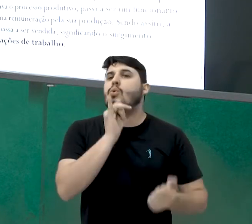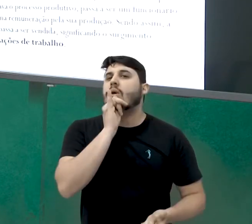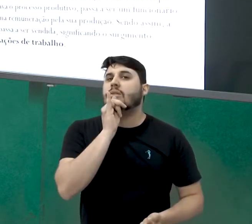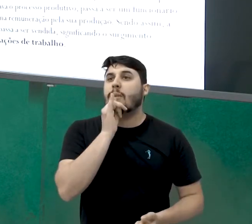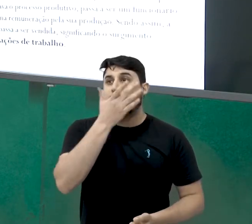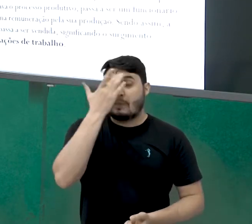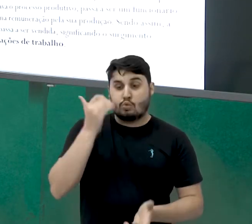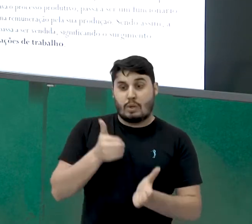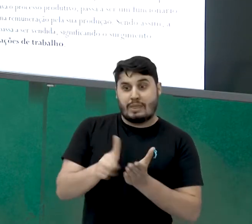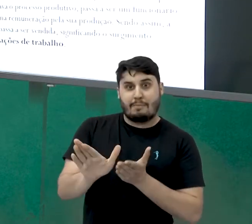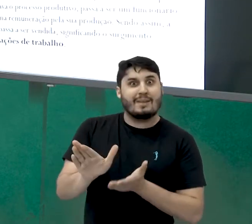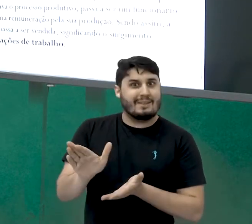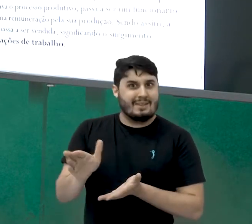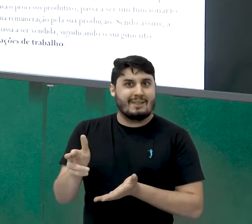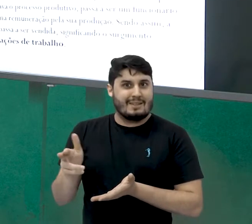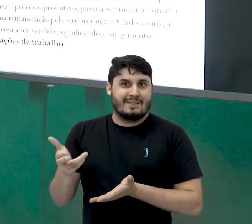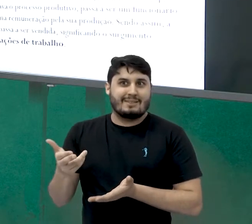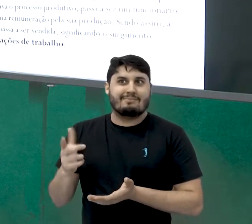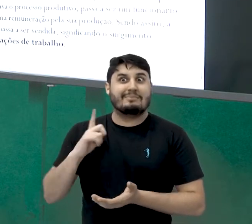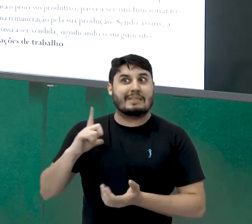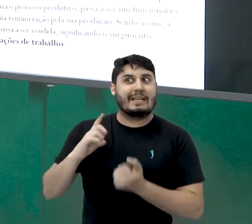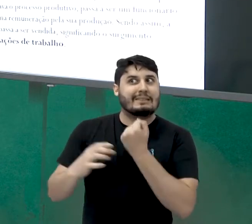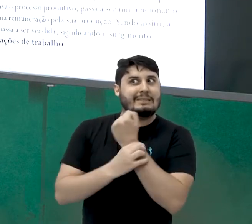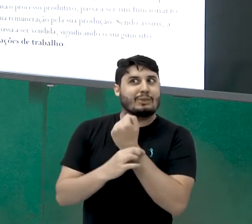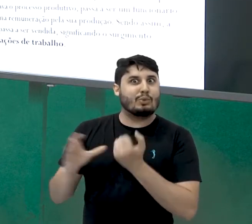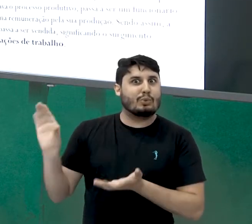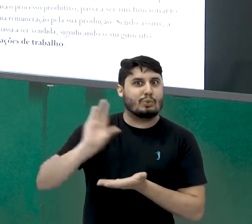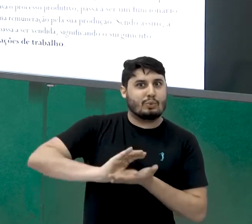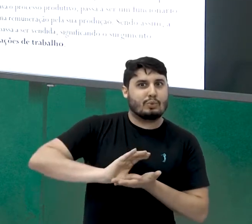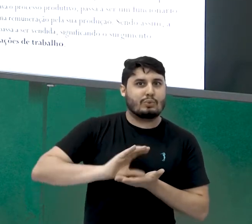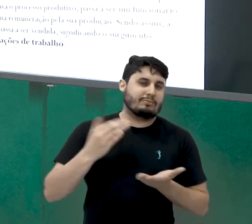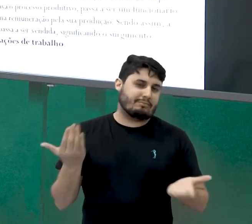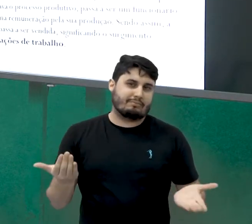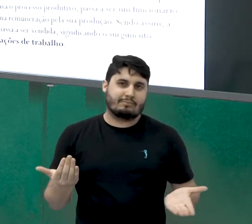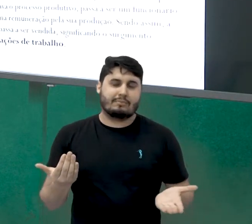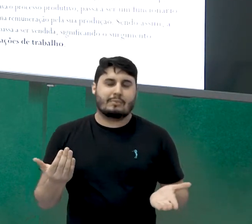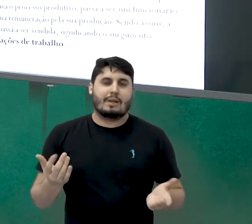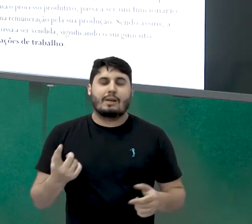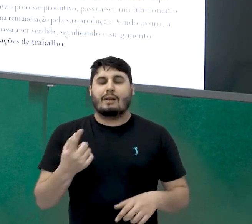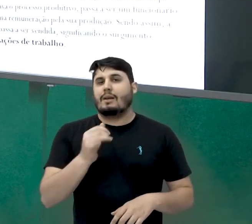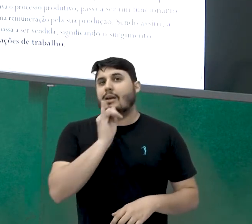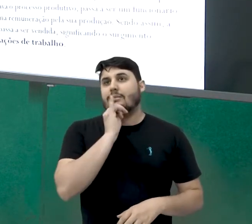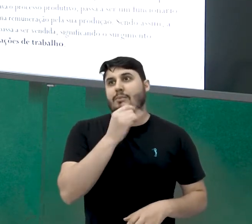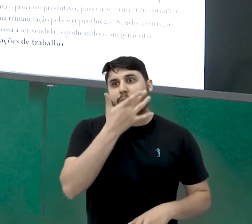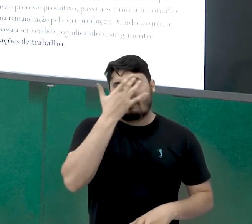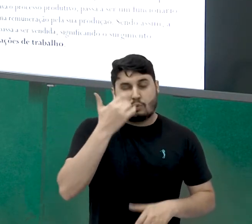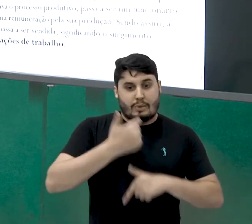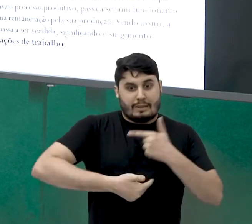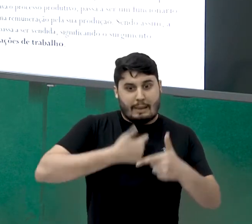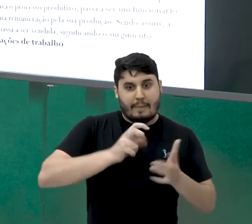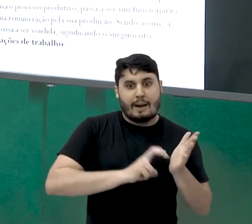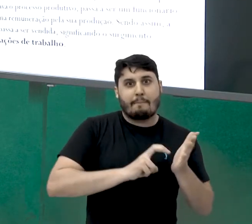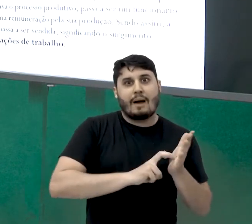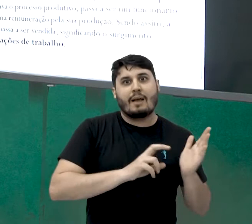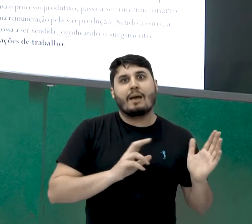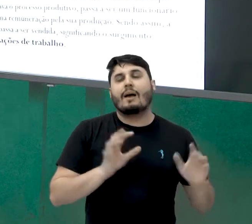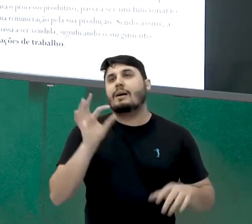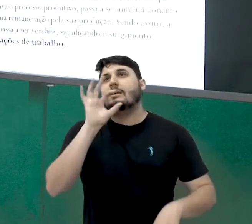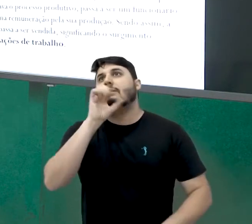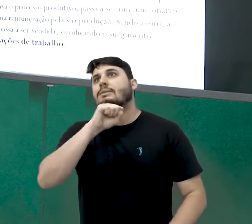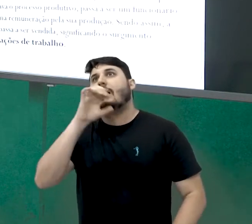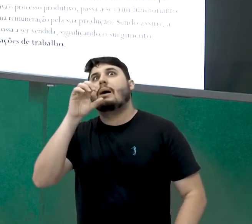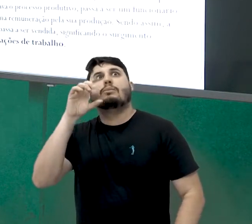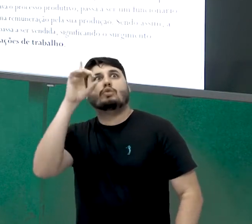seja, o camarada ele trabalhava de manhã para receber no final da semana, certo? E os salários eram